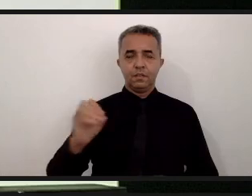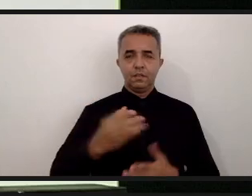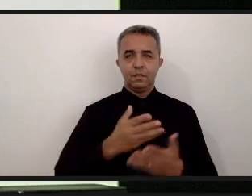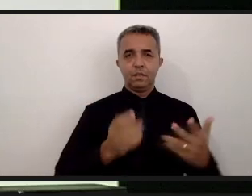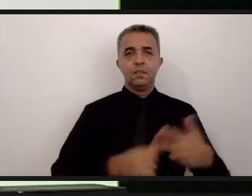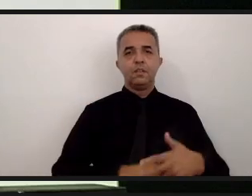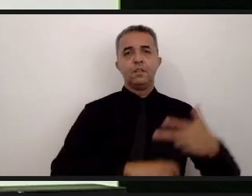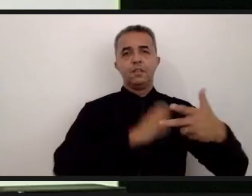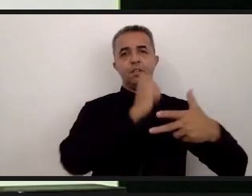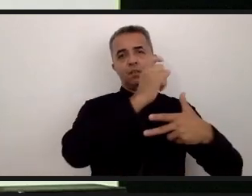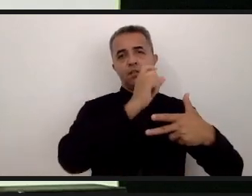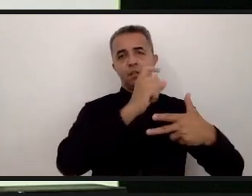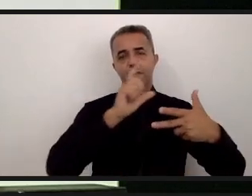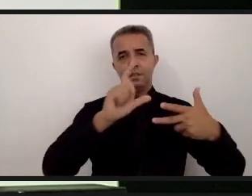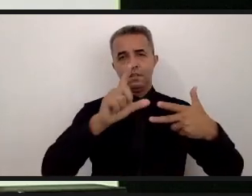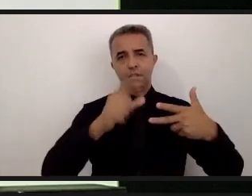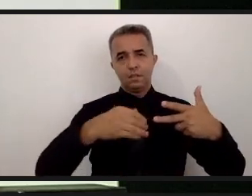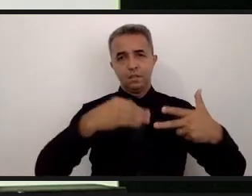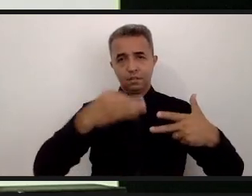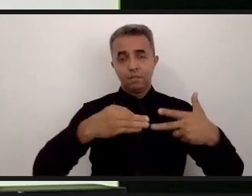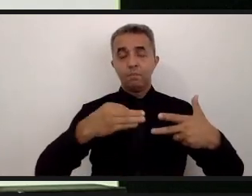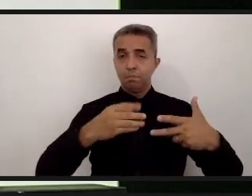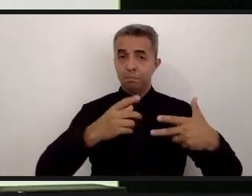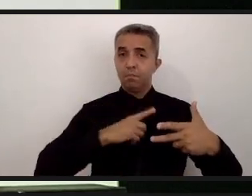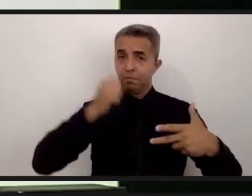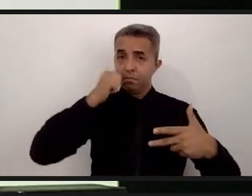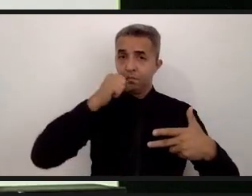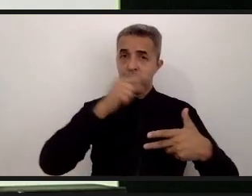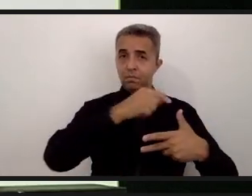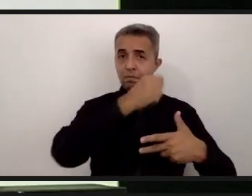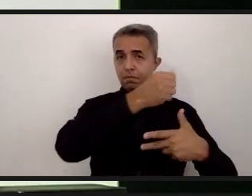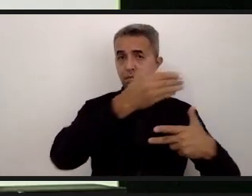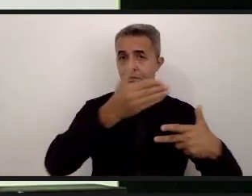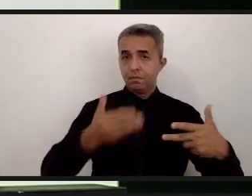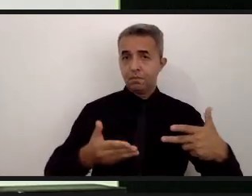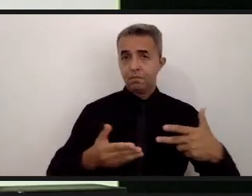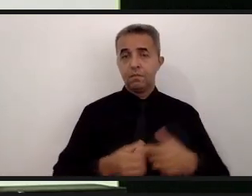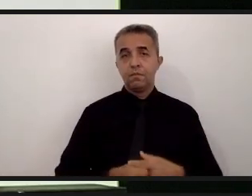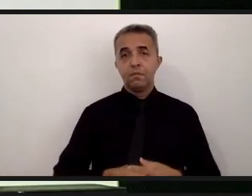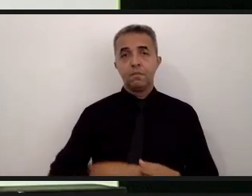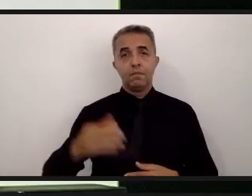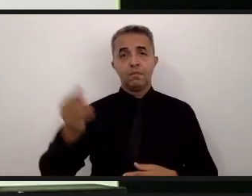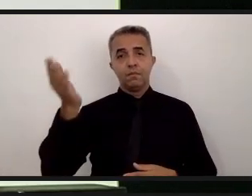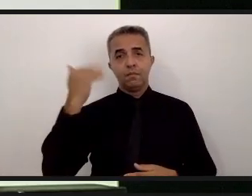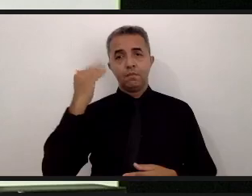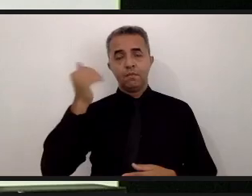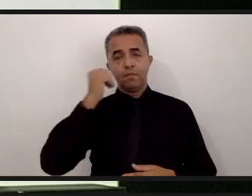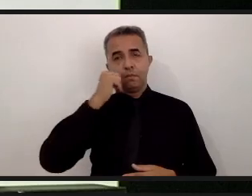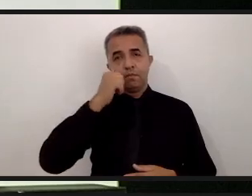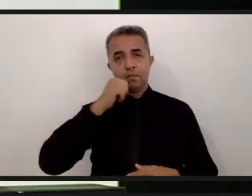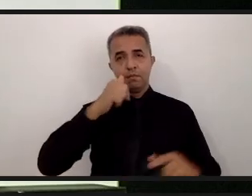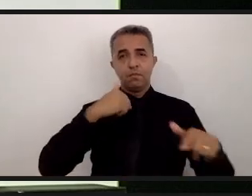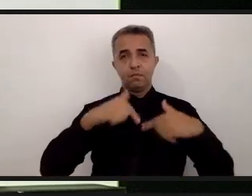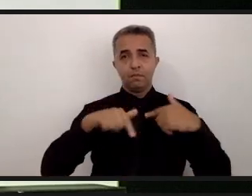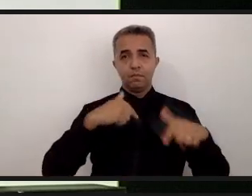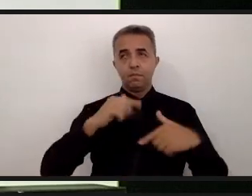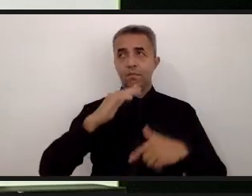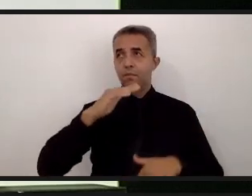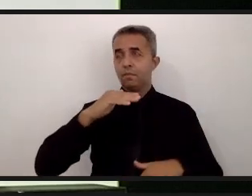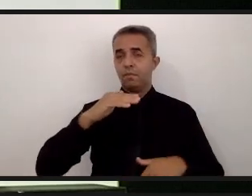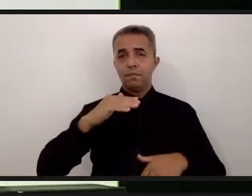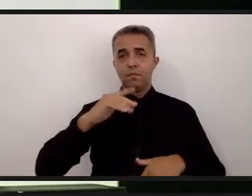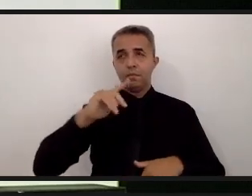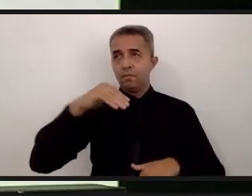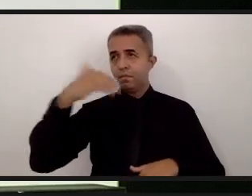Há 2 a 3 décadas, as mulheres só se aventuravam a trabalhar fora de casa por absoluta necessidade.